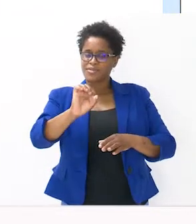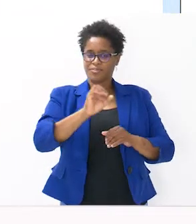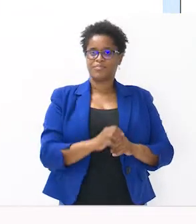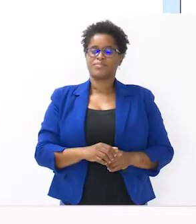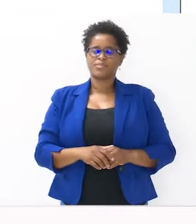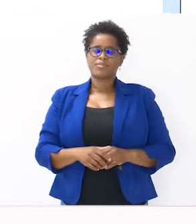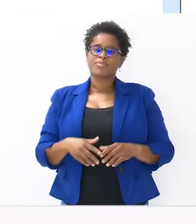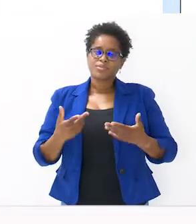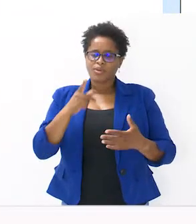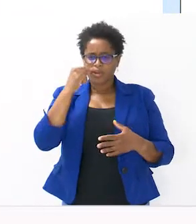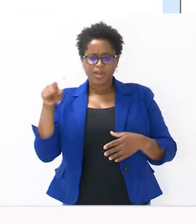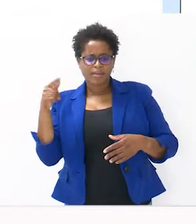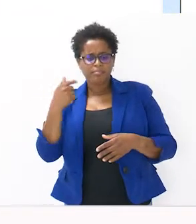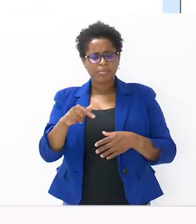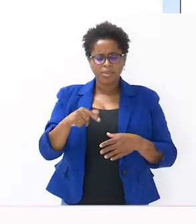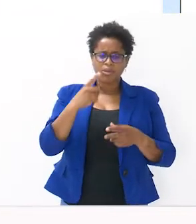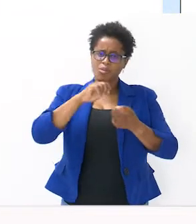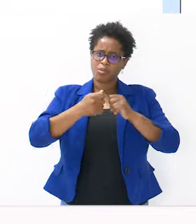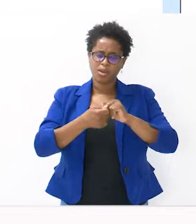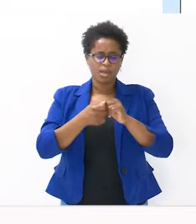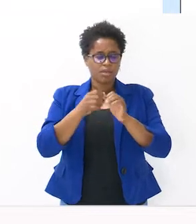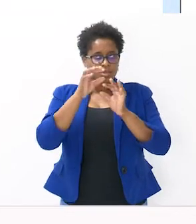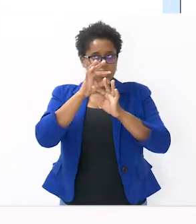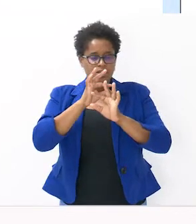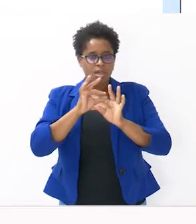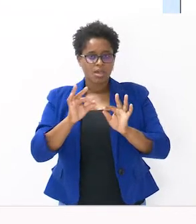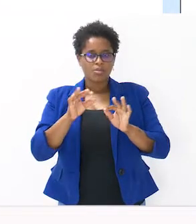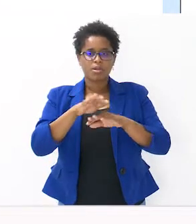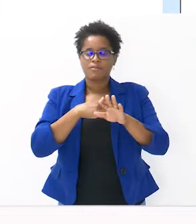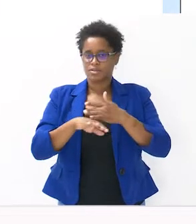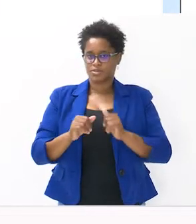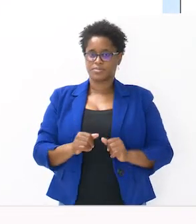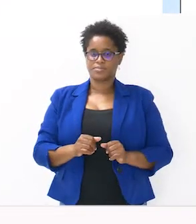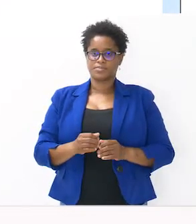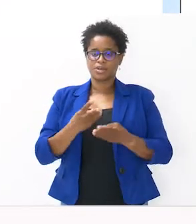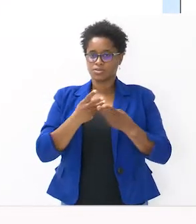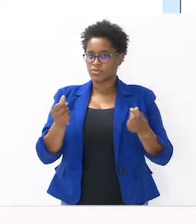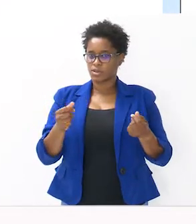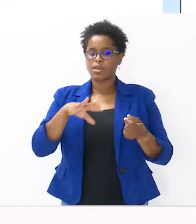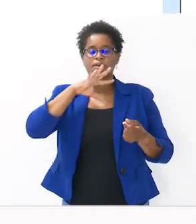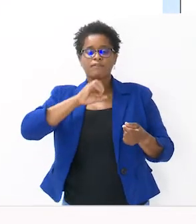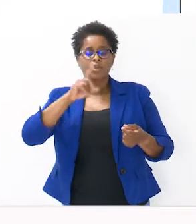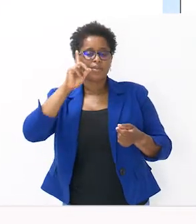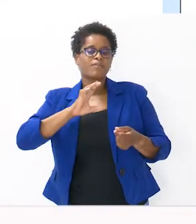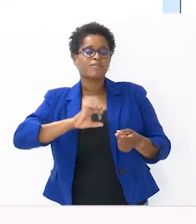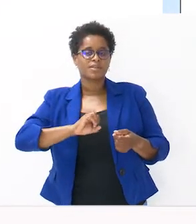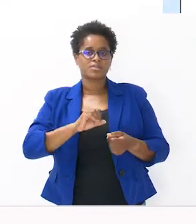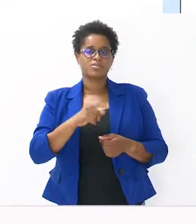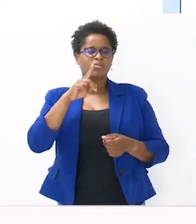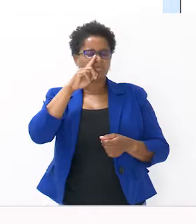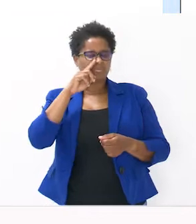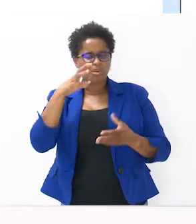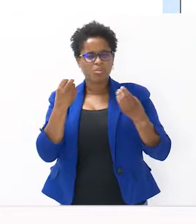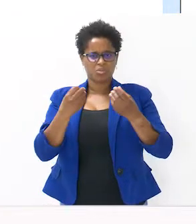Ele tinha um problema muito sério para resolver. Sua filha mentia